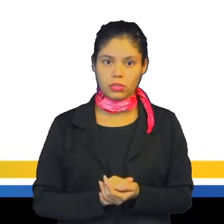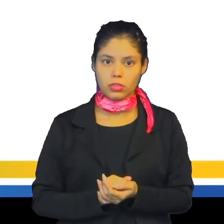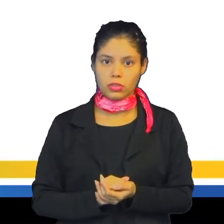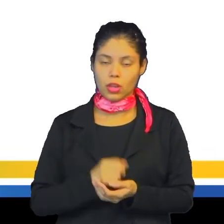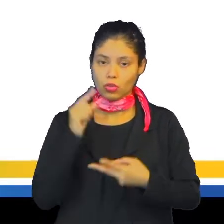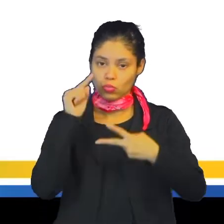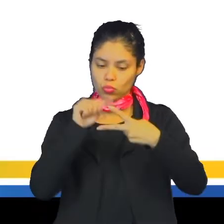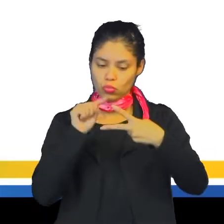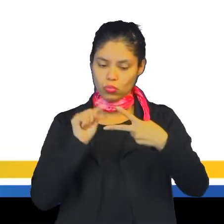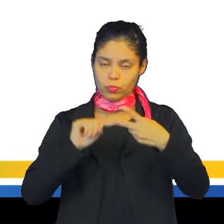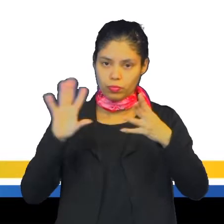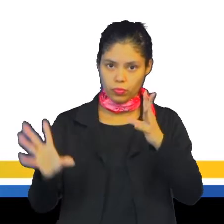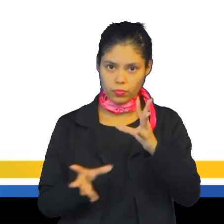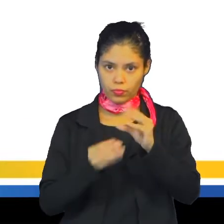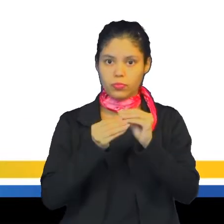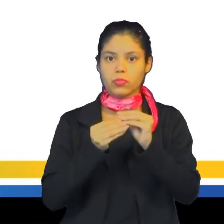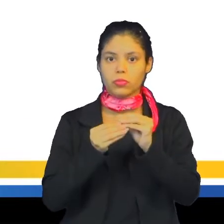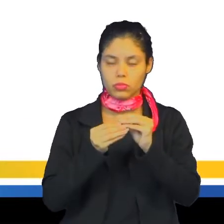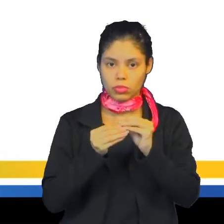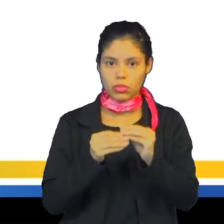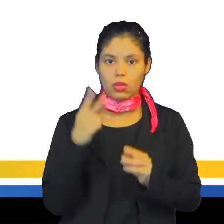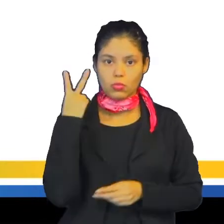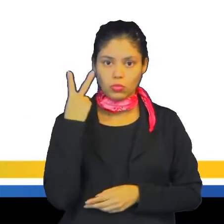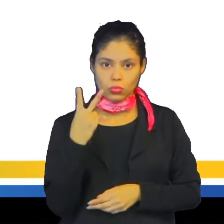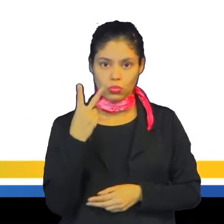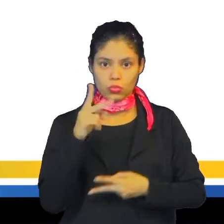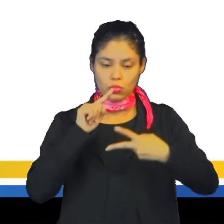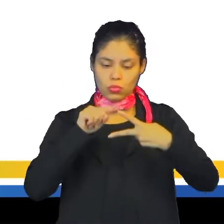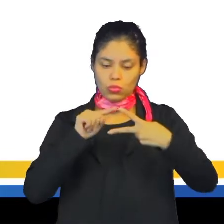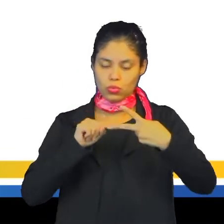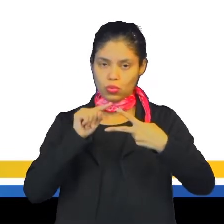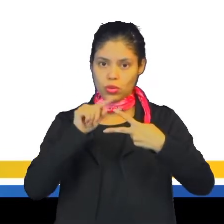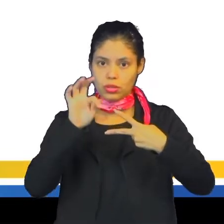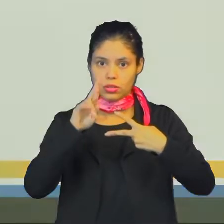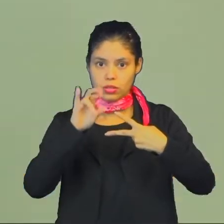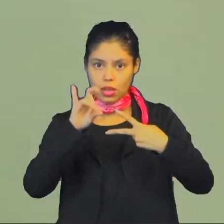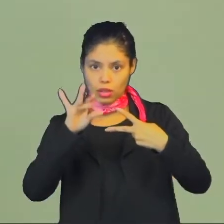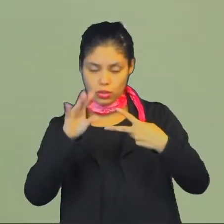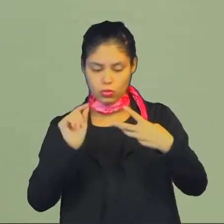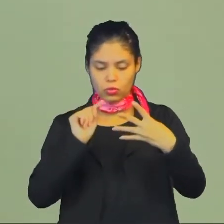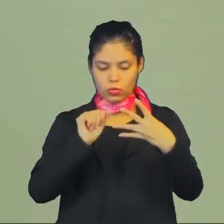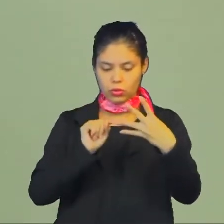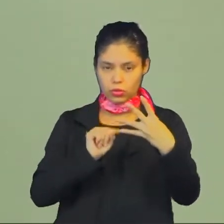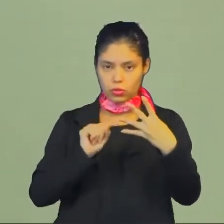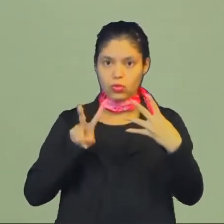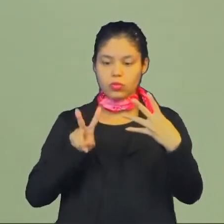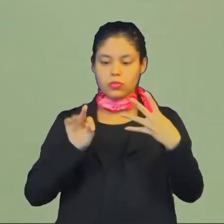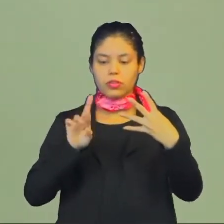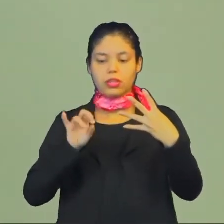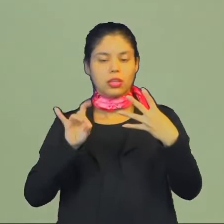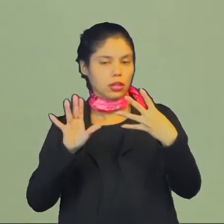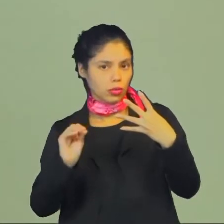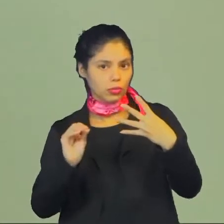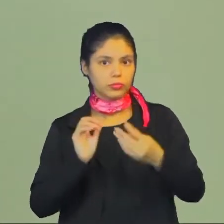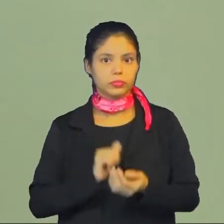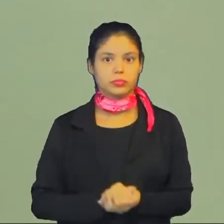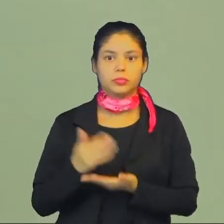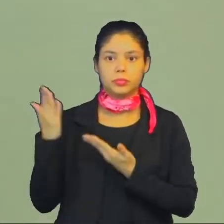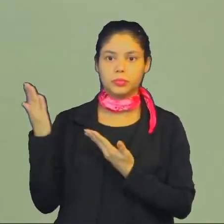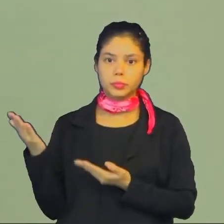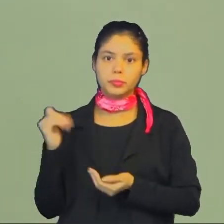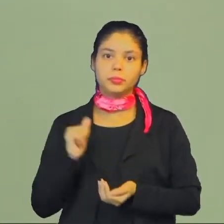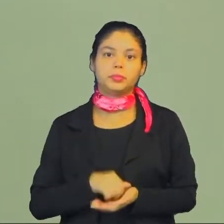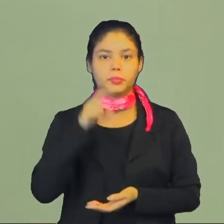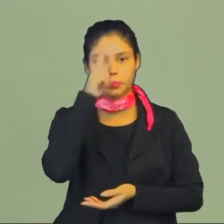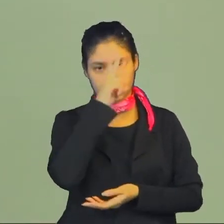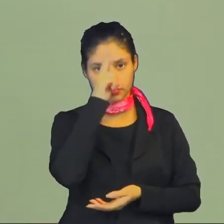circulação dupla e completa, composta por dois átrios e dois ventrículos. Para ficar mais fácil o entendimento, nós temos